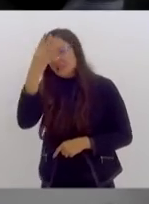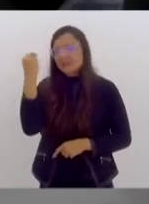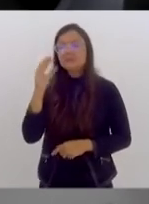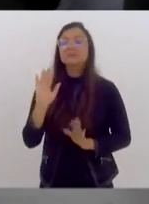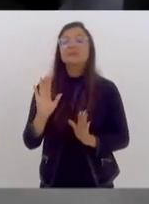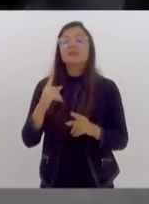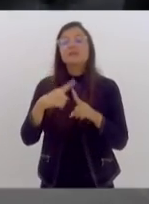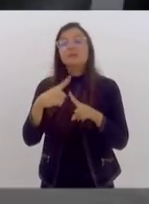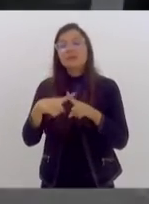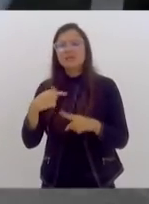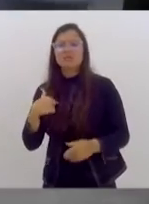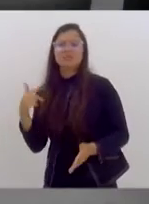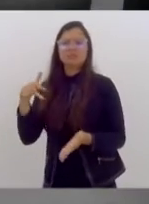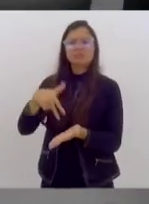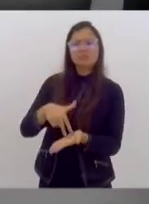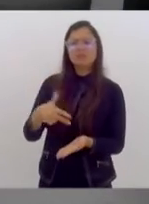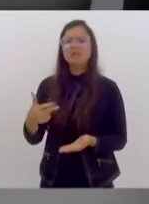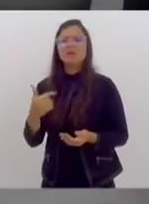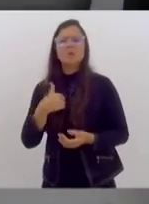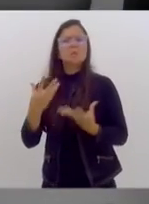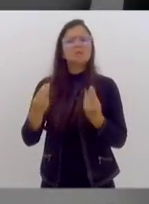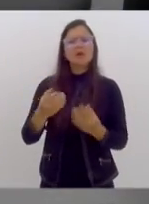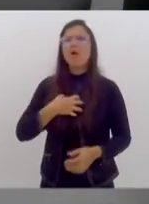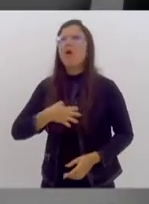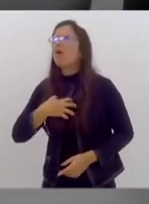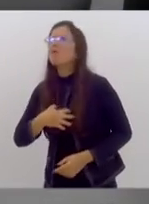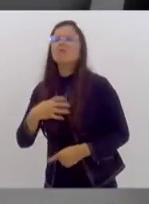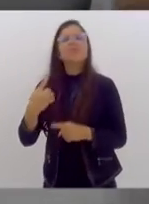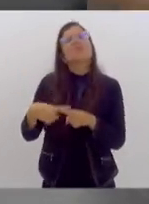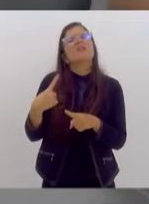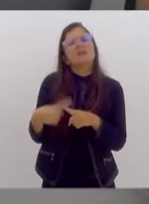a minha indignação era muito grande